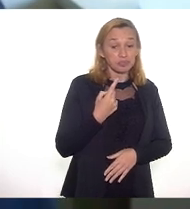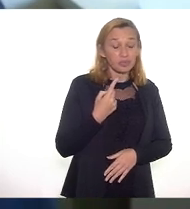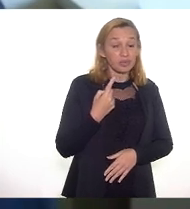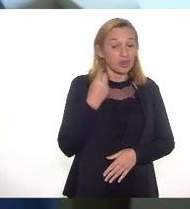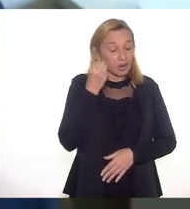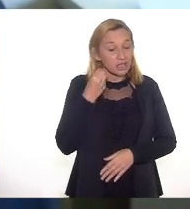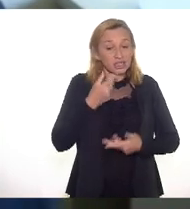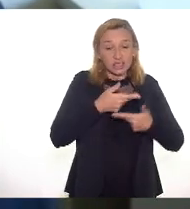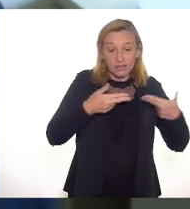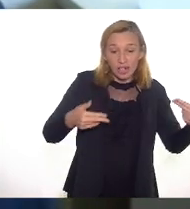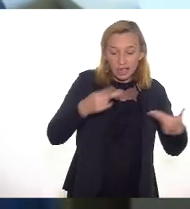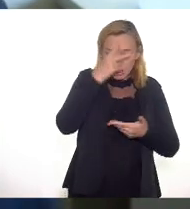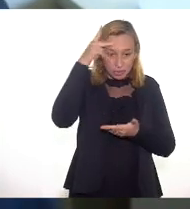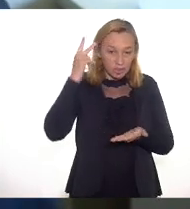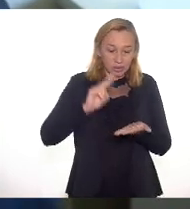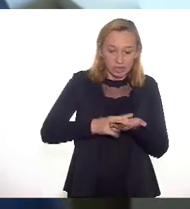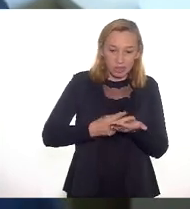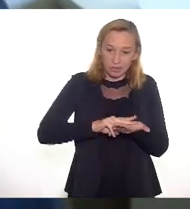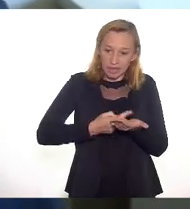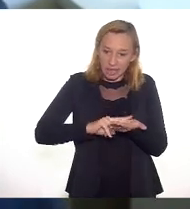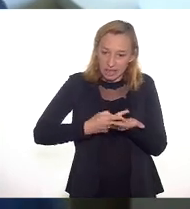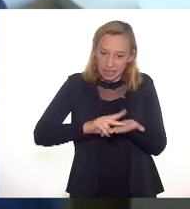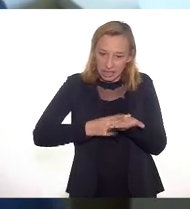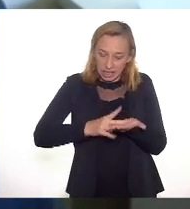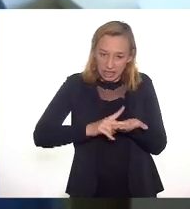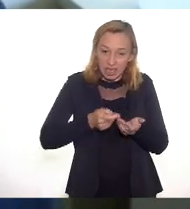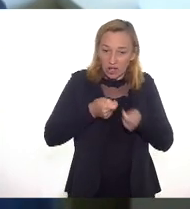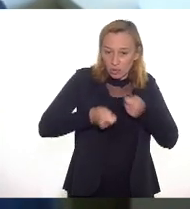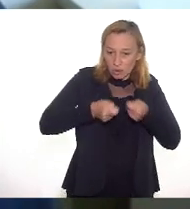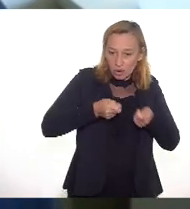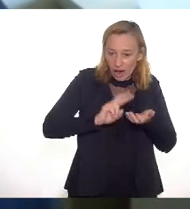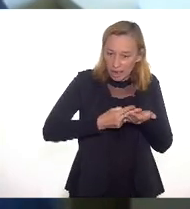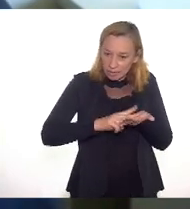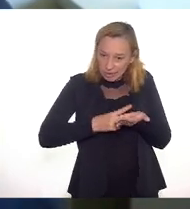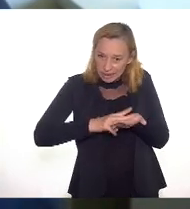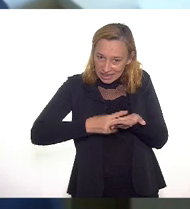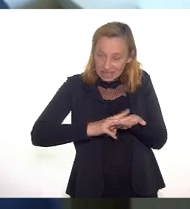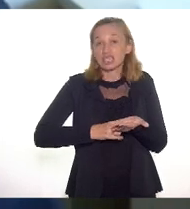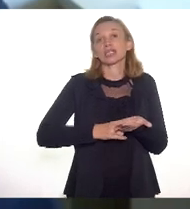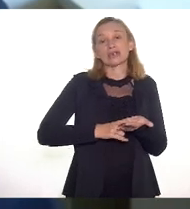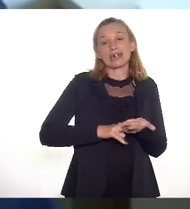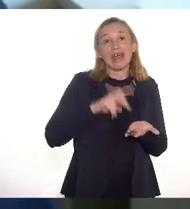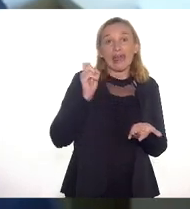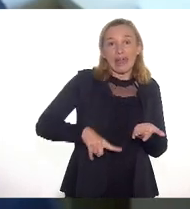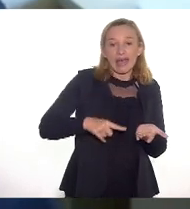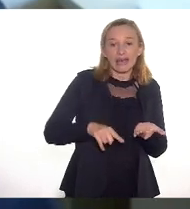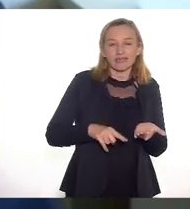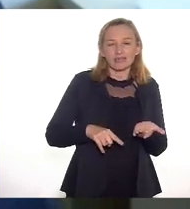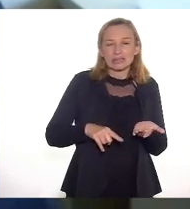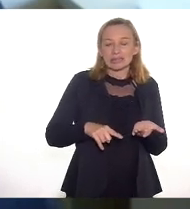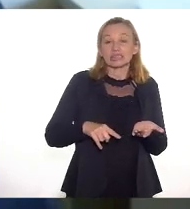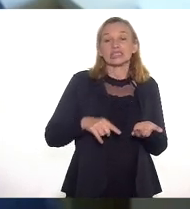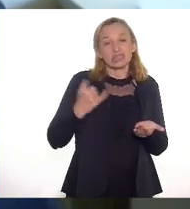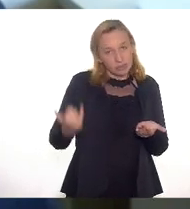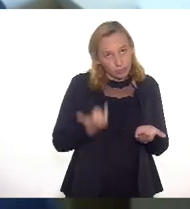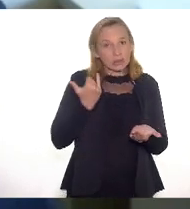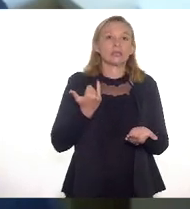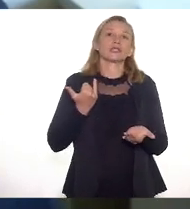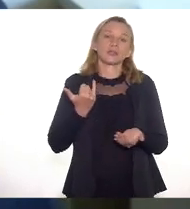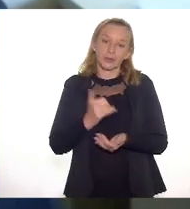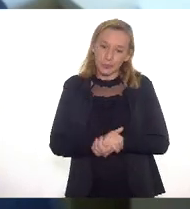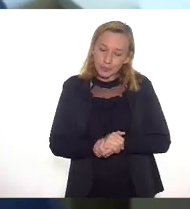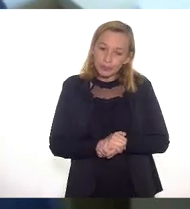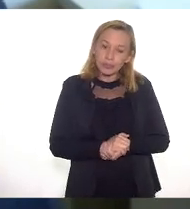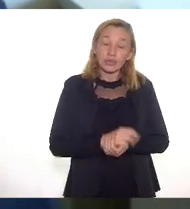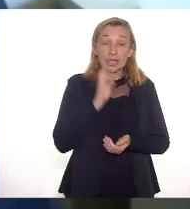pessoas epiléticas, controlar a epilepsia é algo muito necessário.